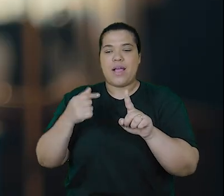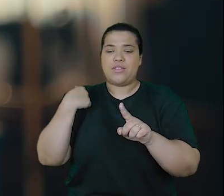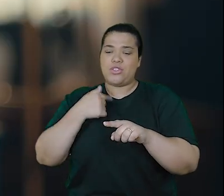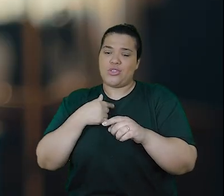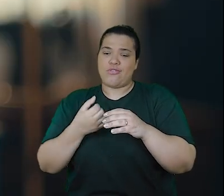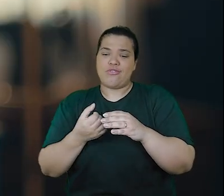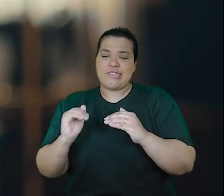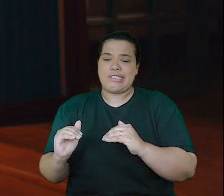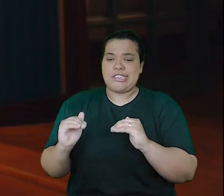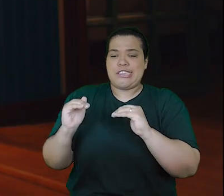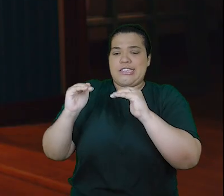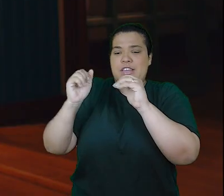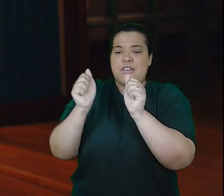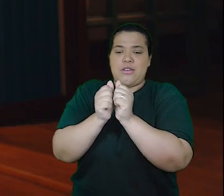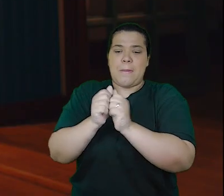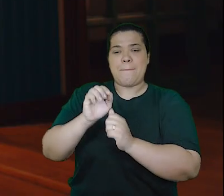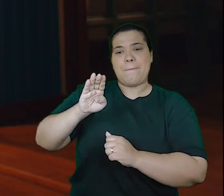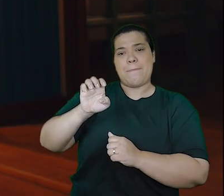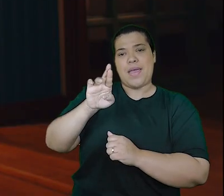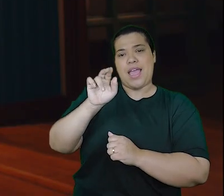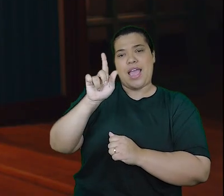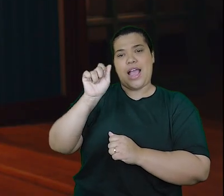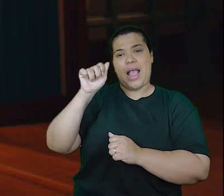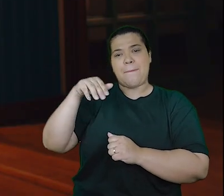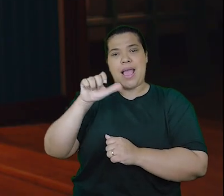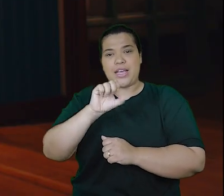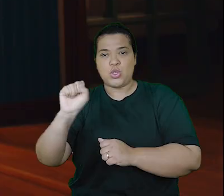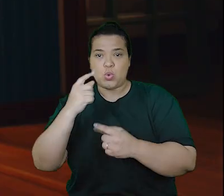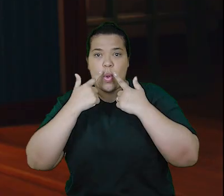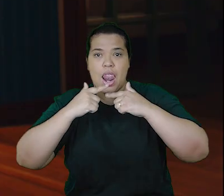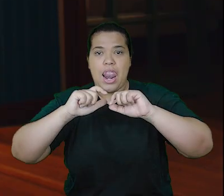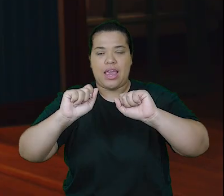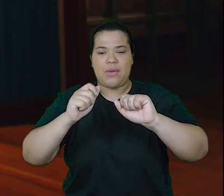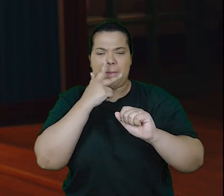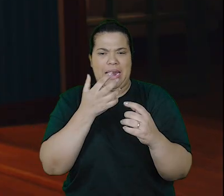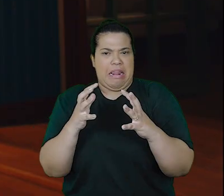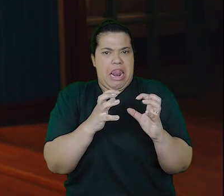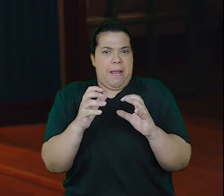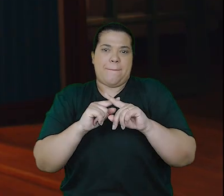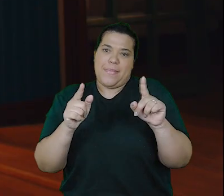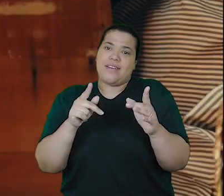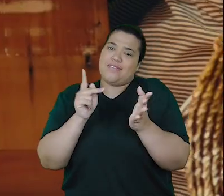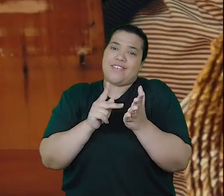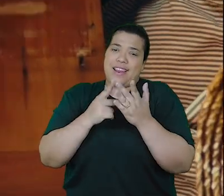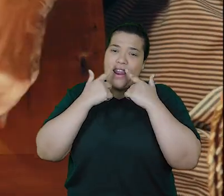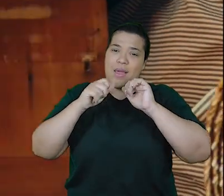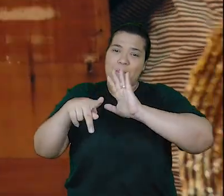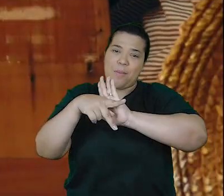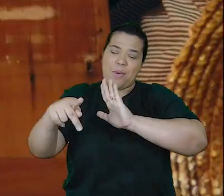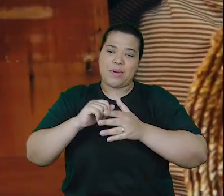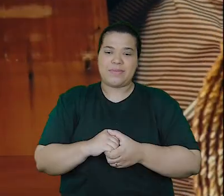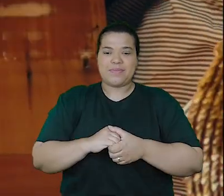fomos criados tudo, falamos bergamasco, bergamasco. Parece que briga, mas é bergamasco.